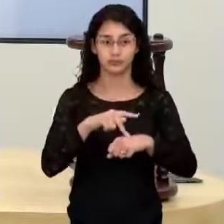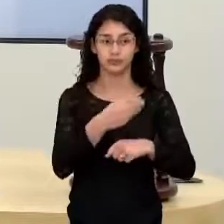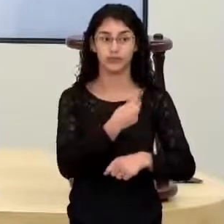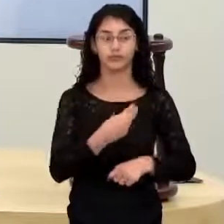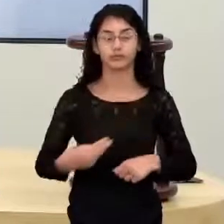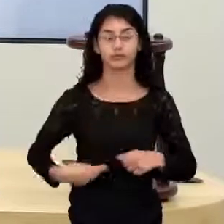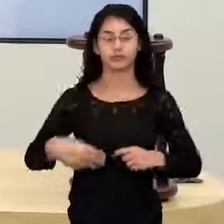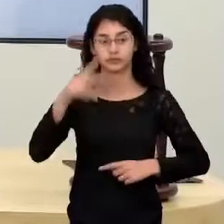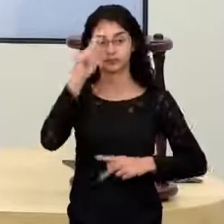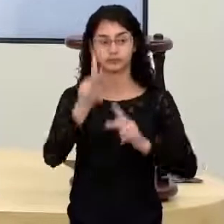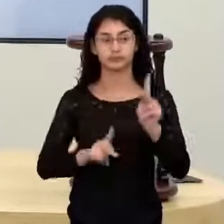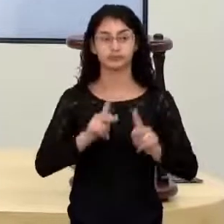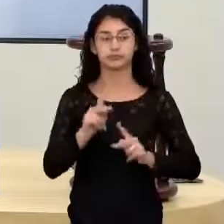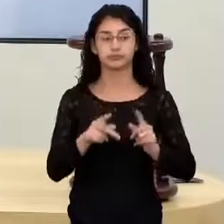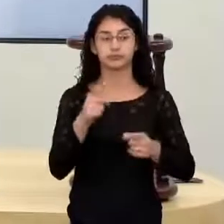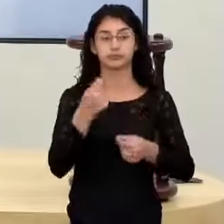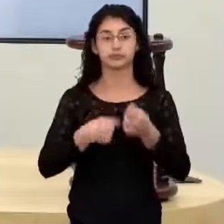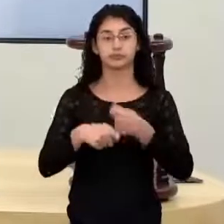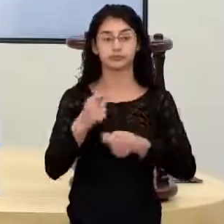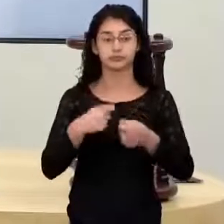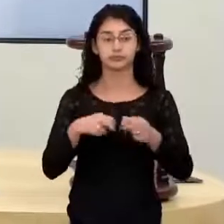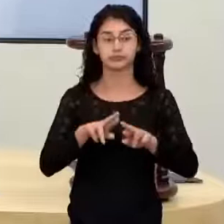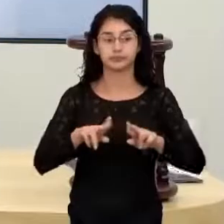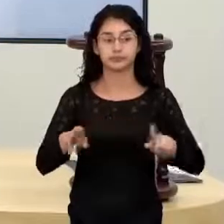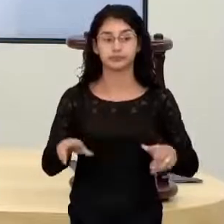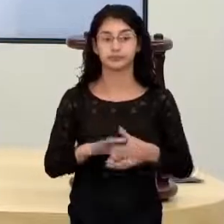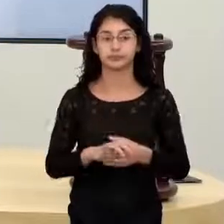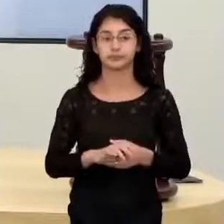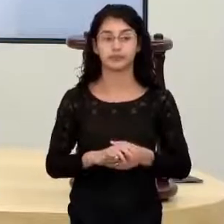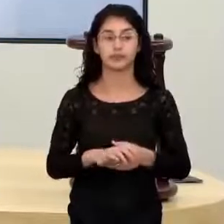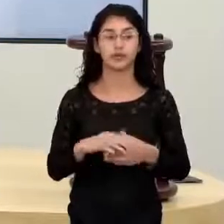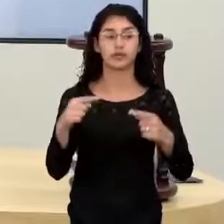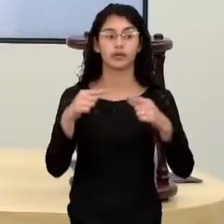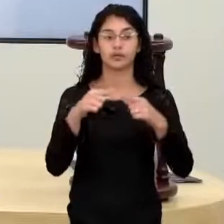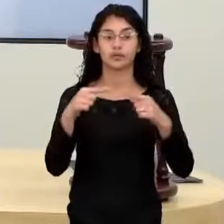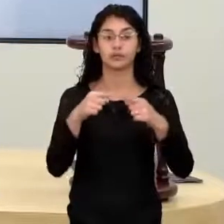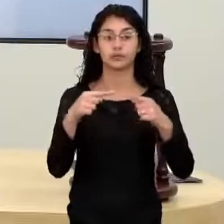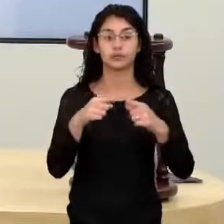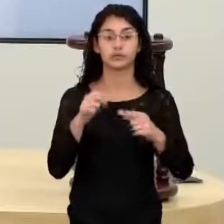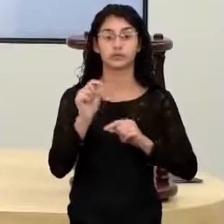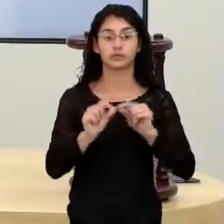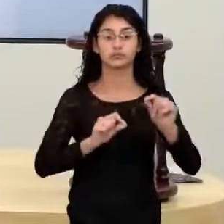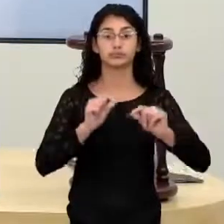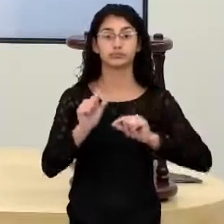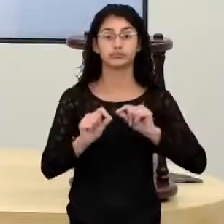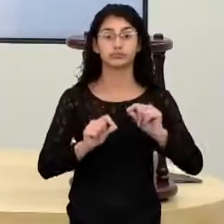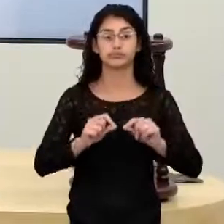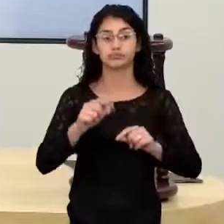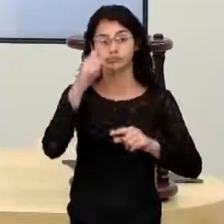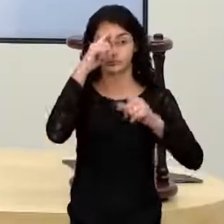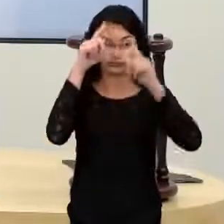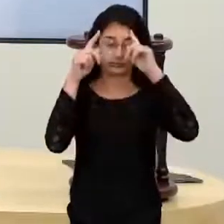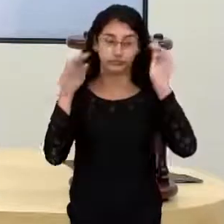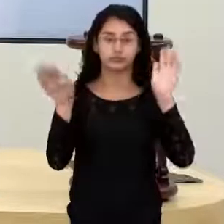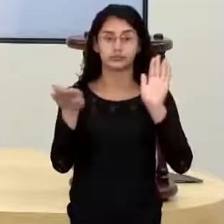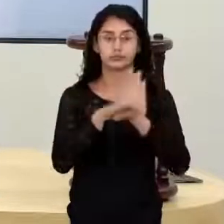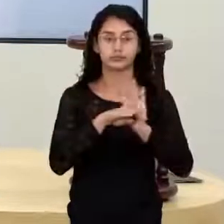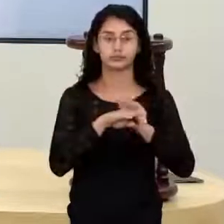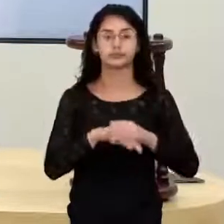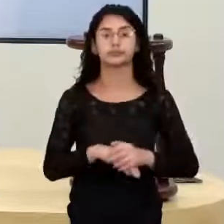povo e administrar os interesses públicos, cumprindo fielmente as ordenações legais. É isso